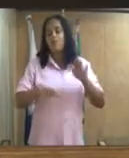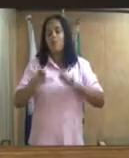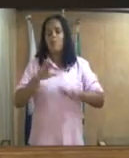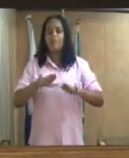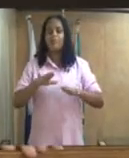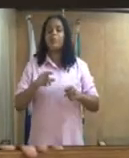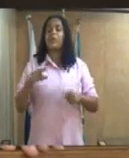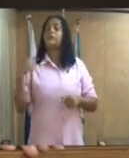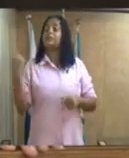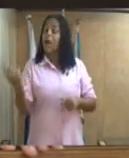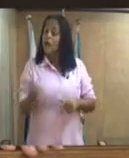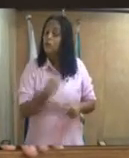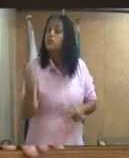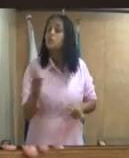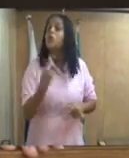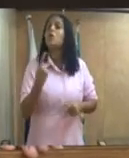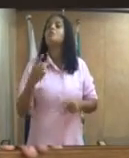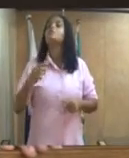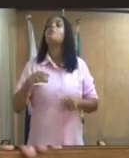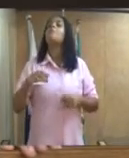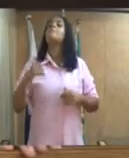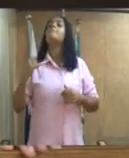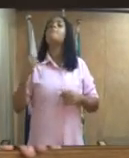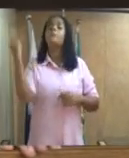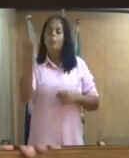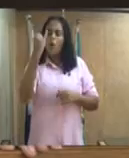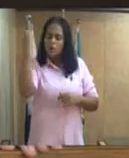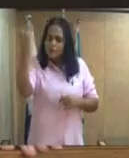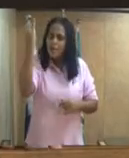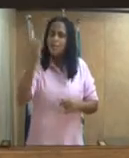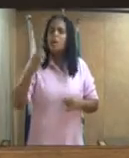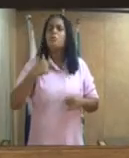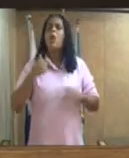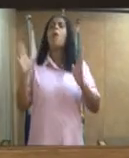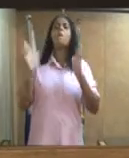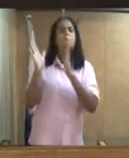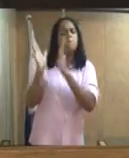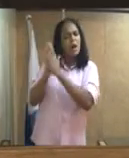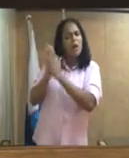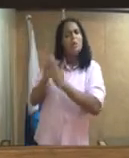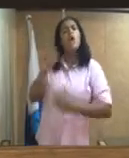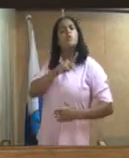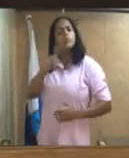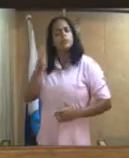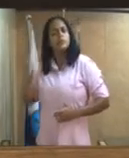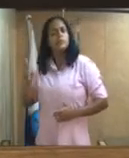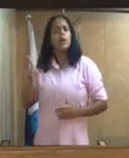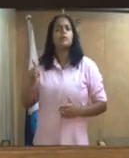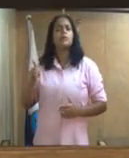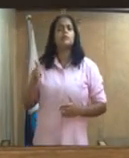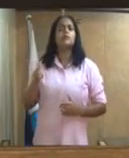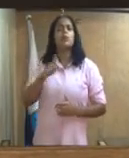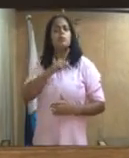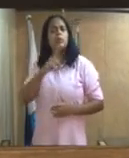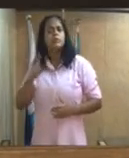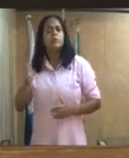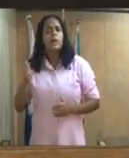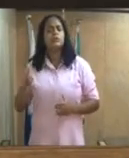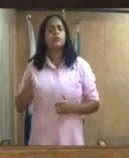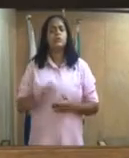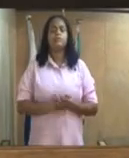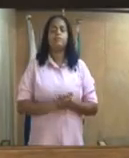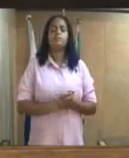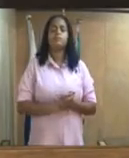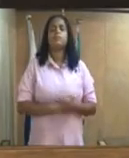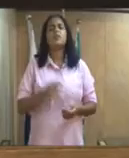tão importante para a nossa cidade. Fica aqui registrado meus parabéns, Vossa Excelência. Trago aqui também, senhor presidente,